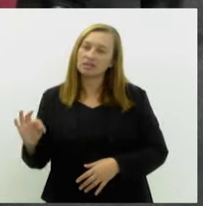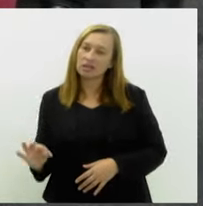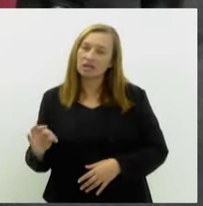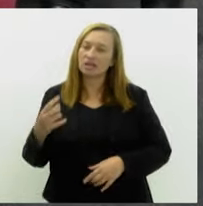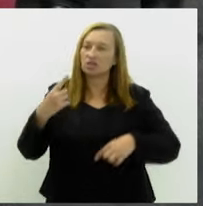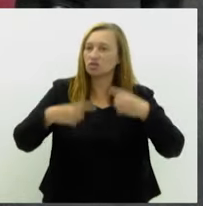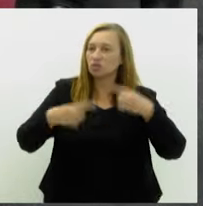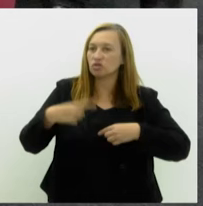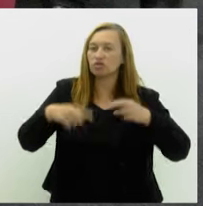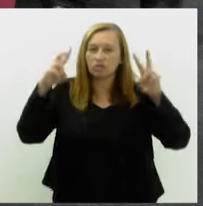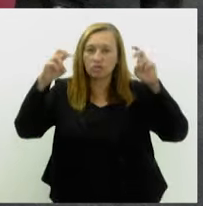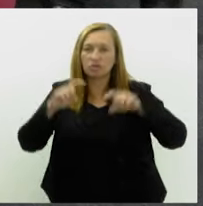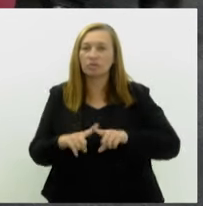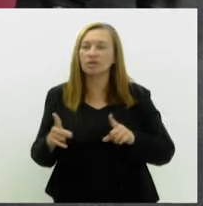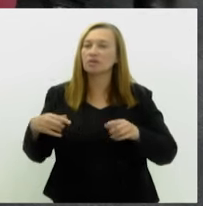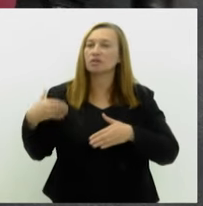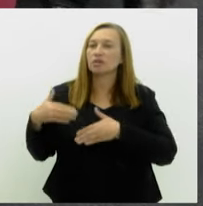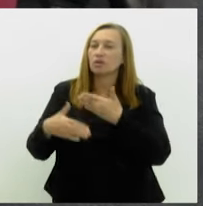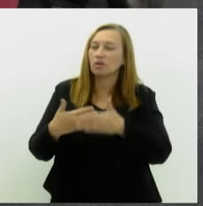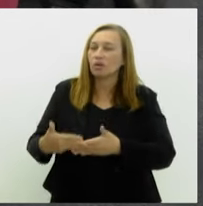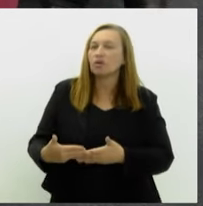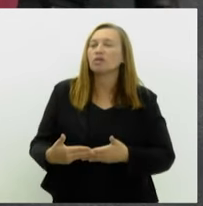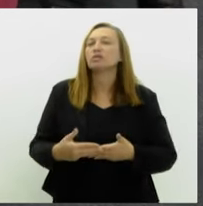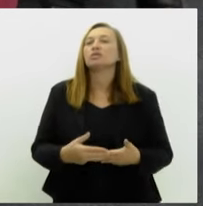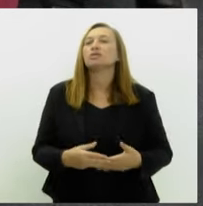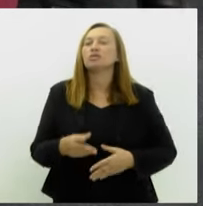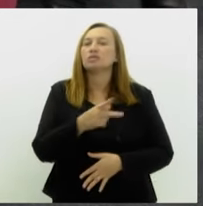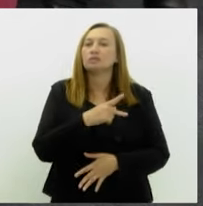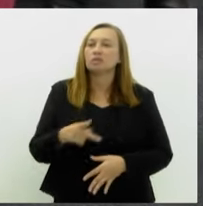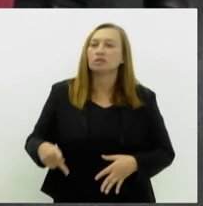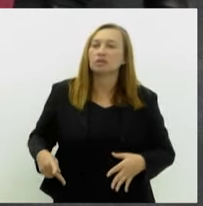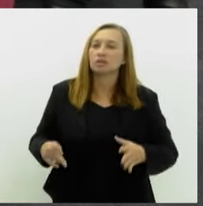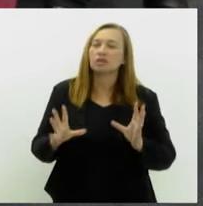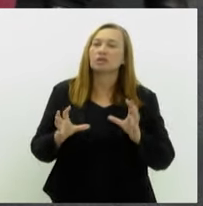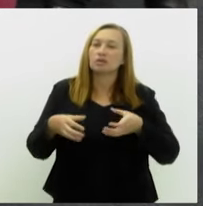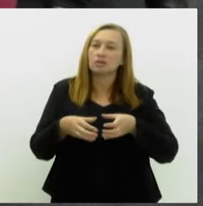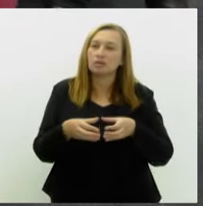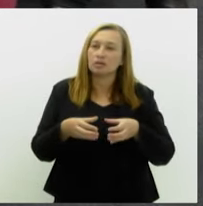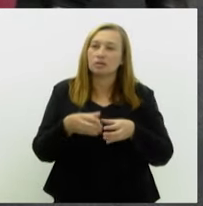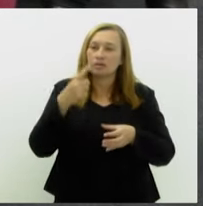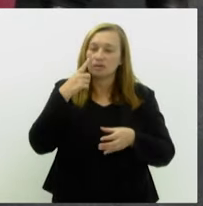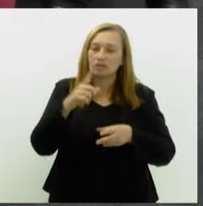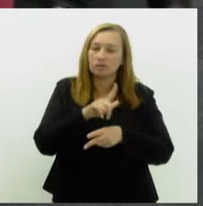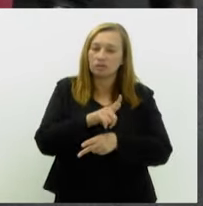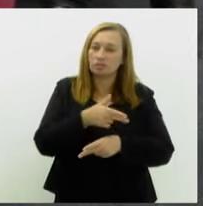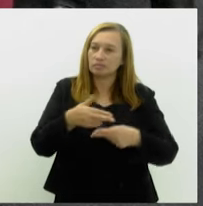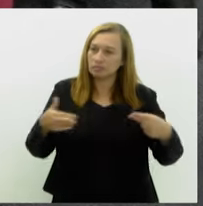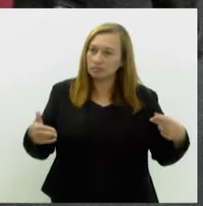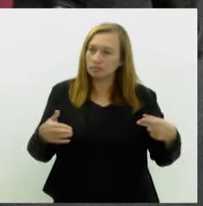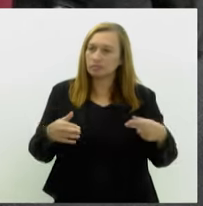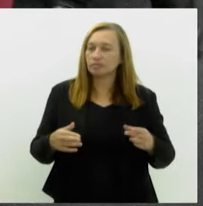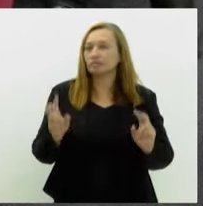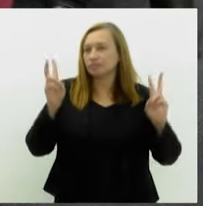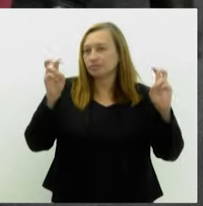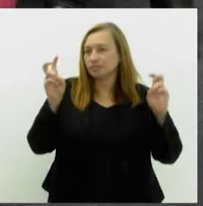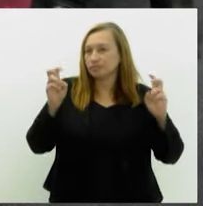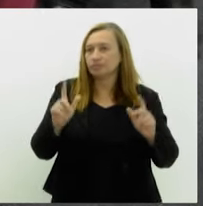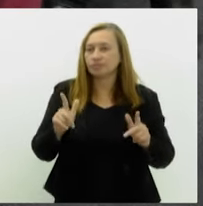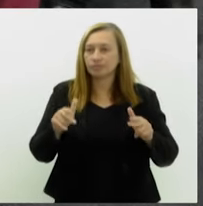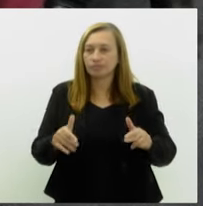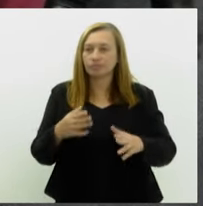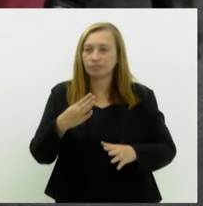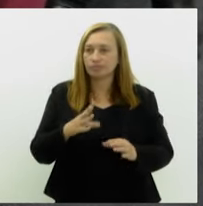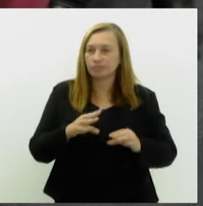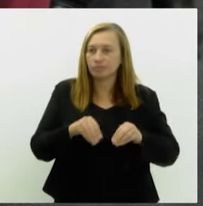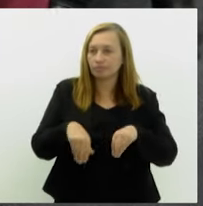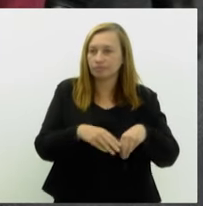longo dessa ocupação na presidência da comissão, me deparando com diversos casos semelhantes ao do Terra